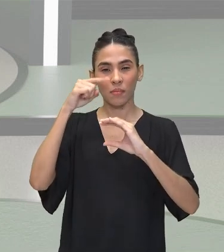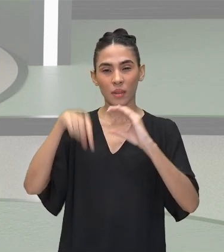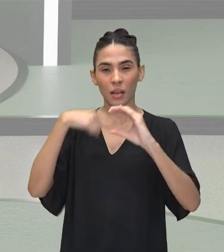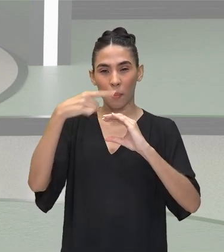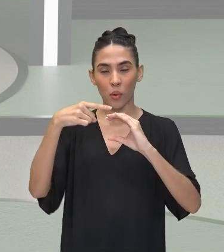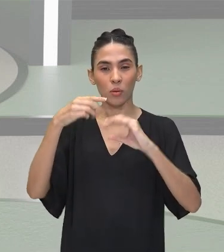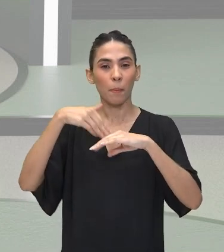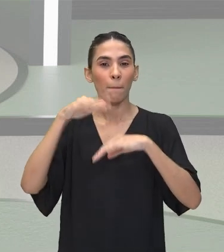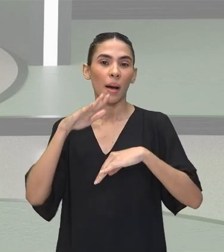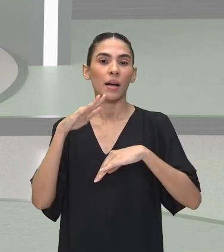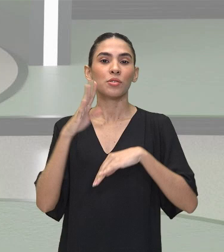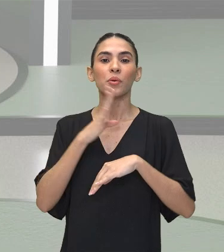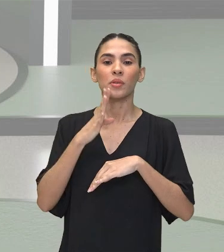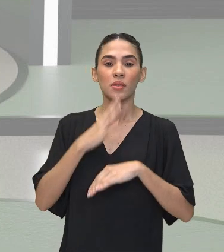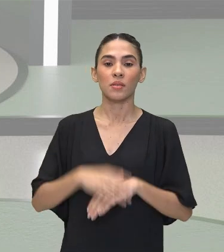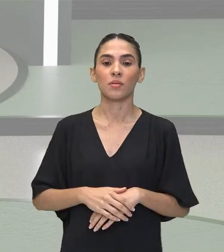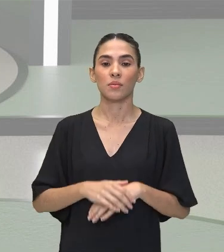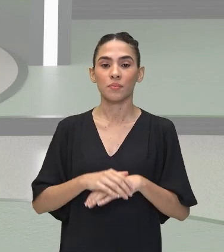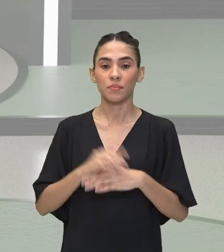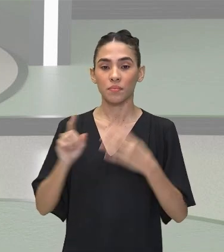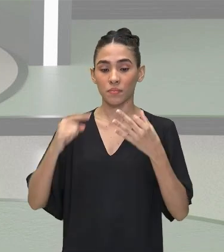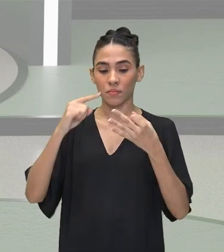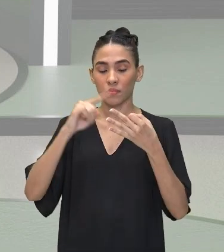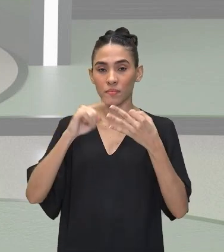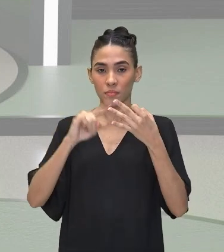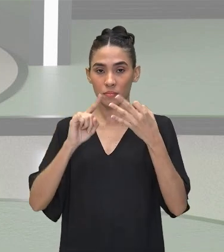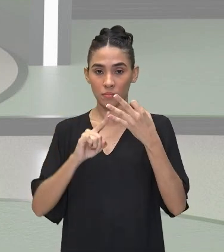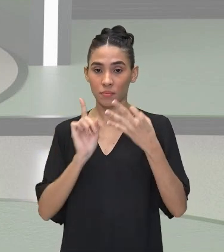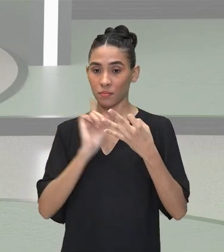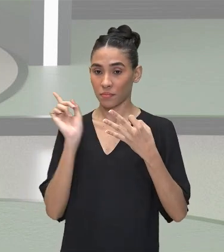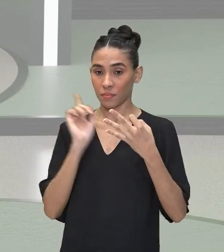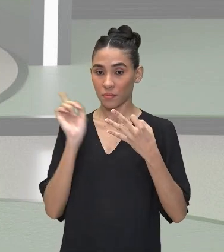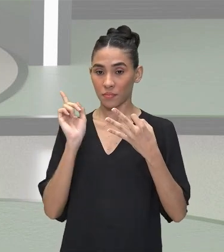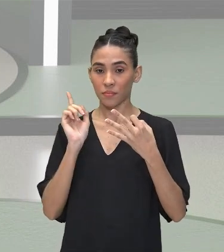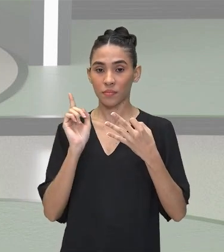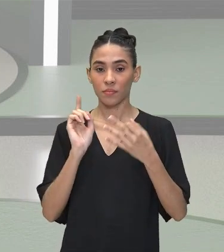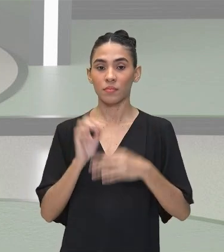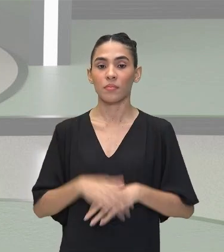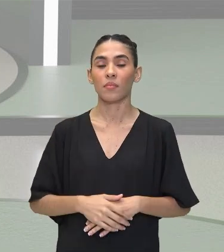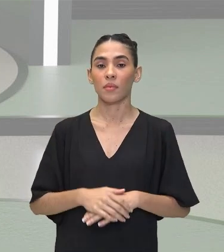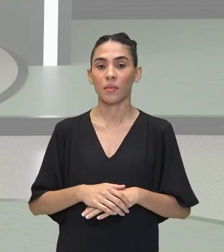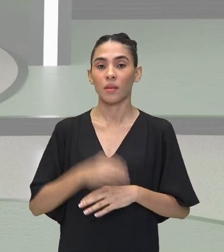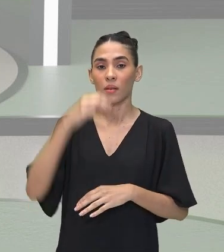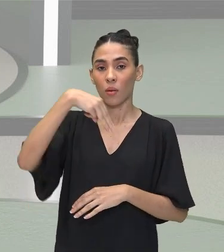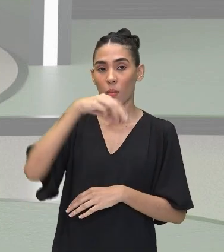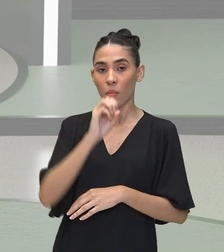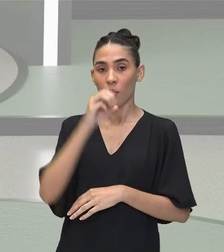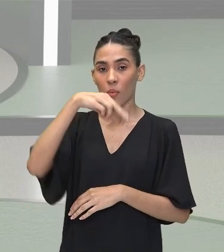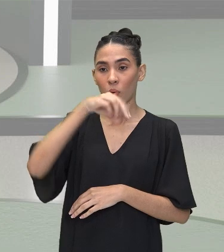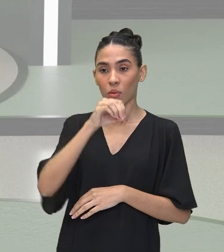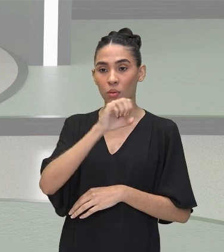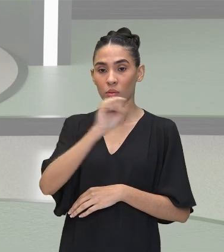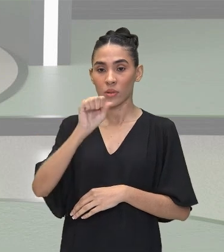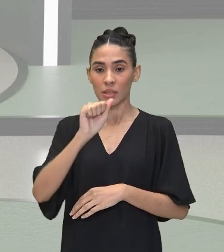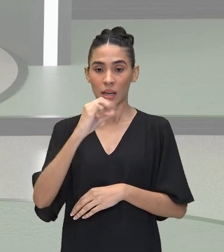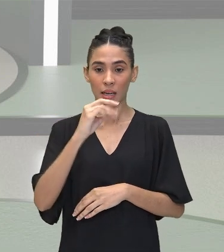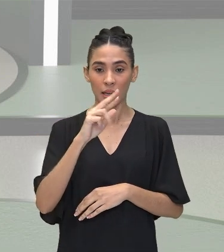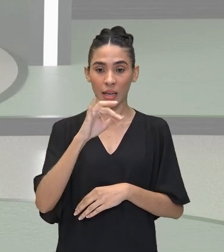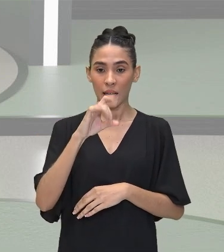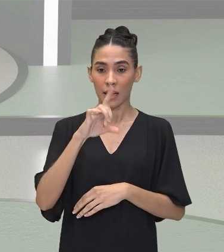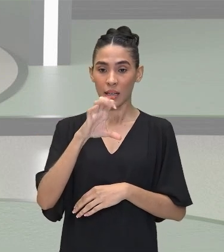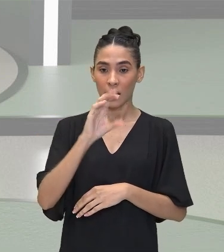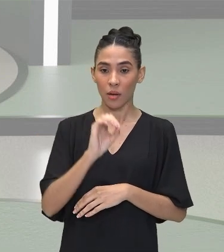mais famosos, glicose, galactose e a frutose. Esses são exemplos de monossacarídeos. Agora, exemplos